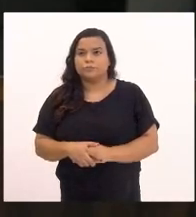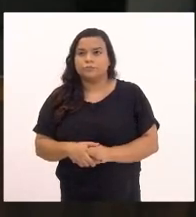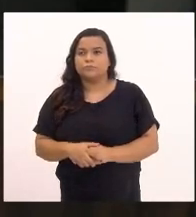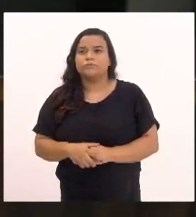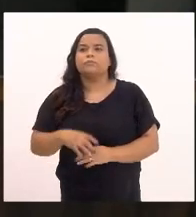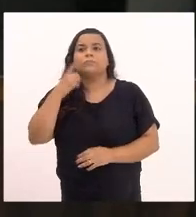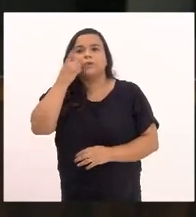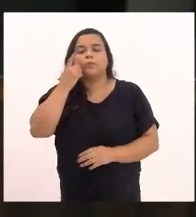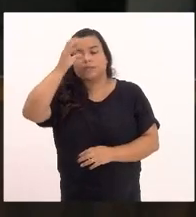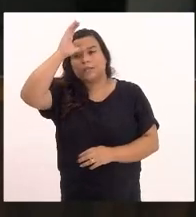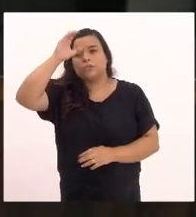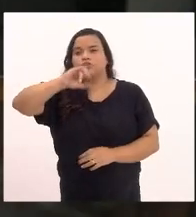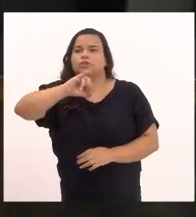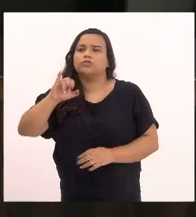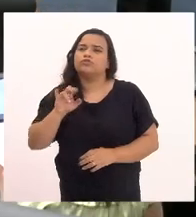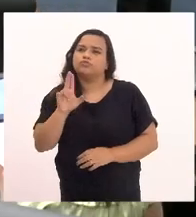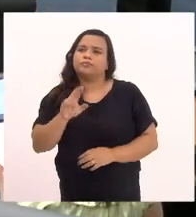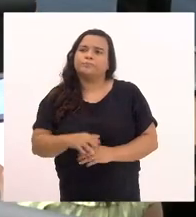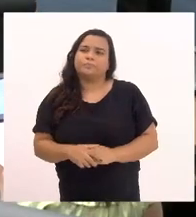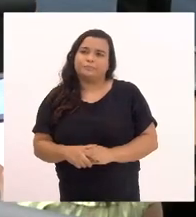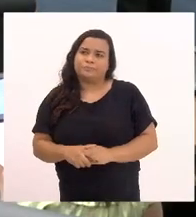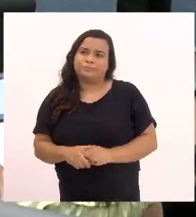Deputada Tia Ju.